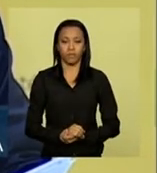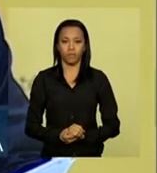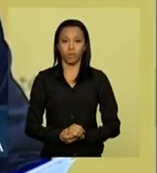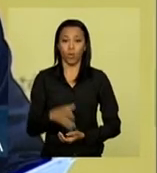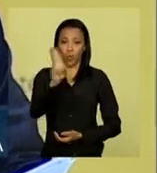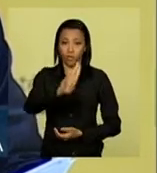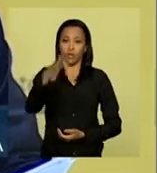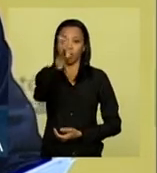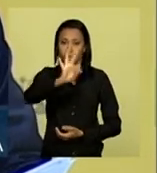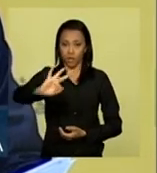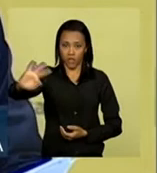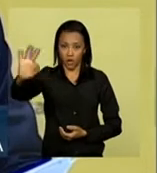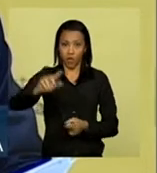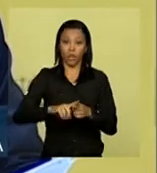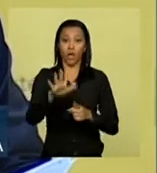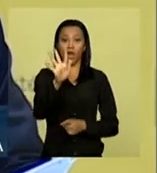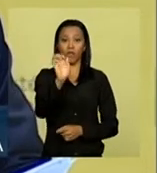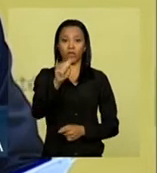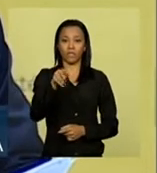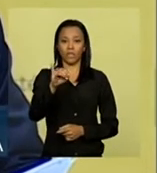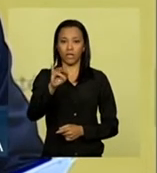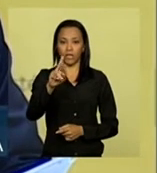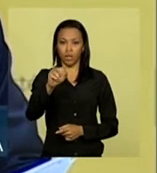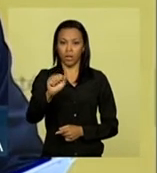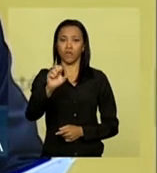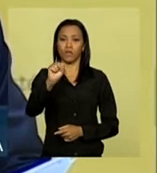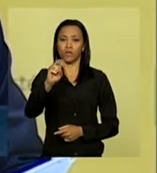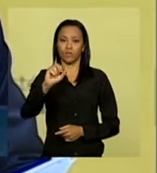a Universidade Federal da Fronteira Sul